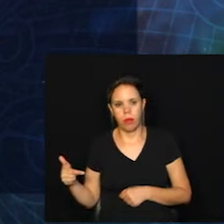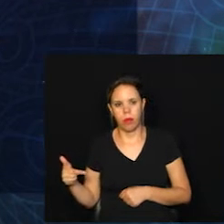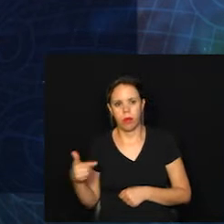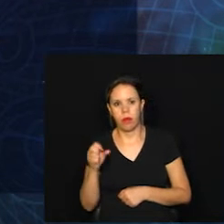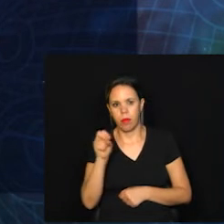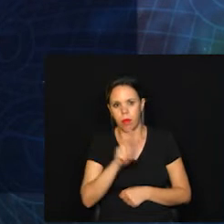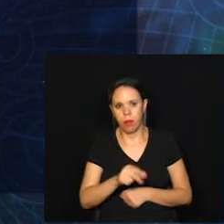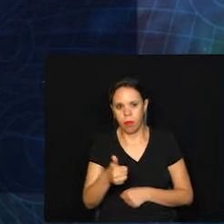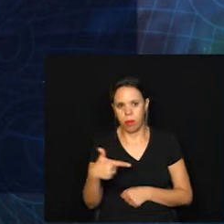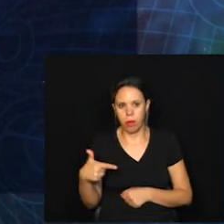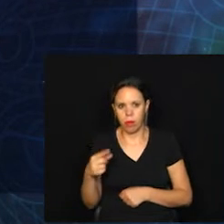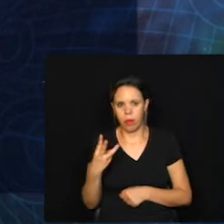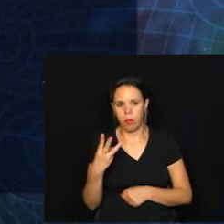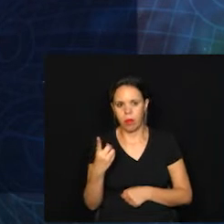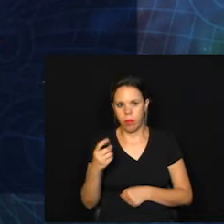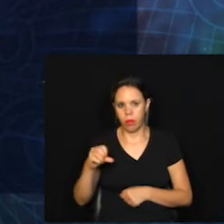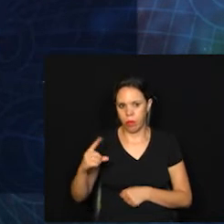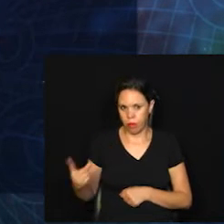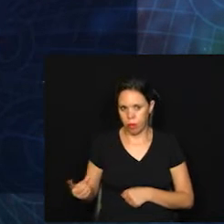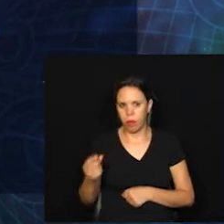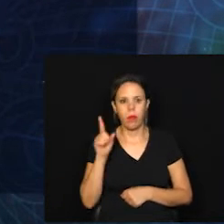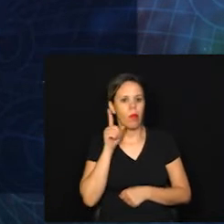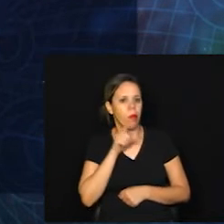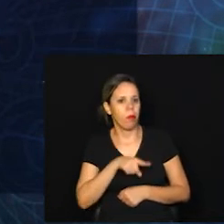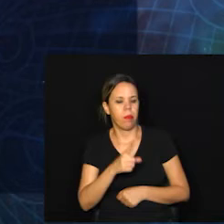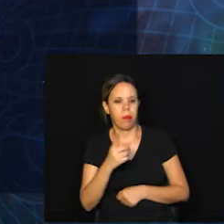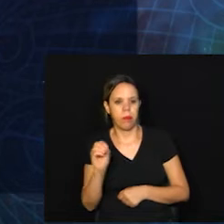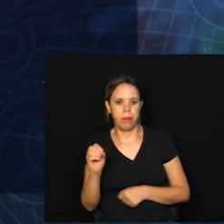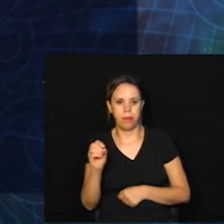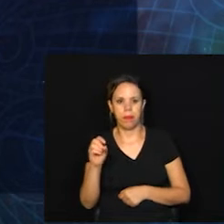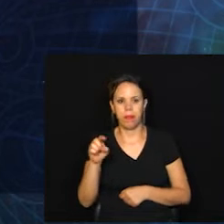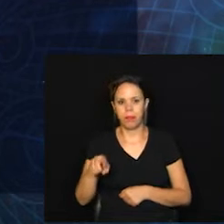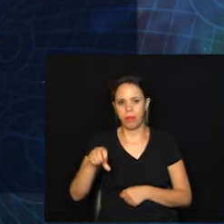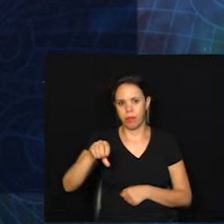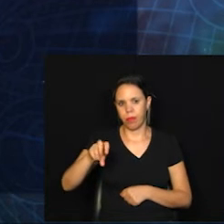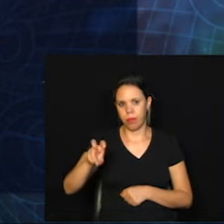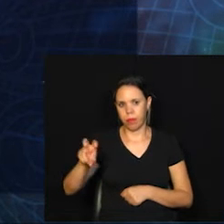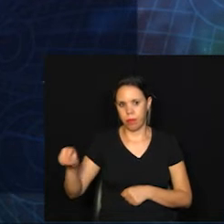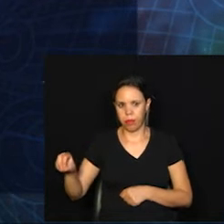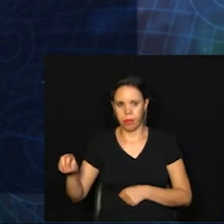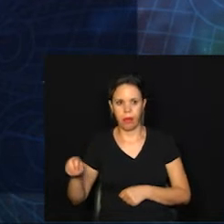14.652, Sumaré 12.391, Americana